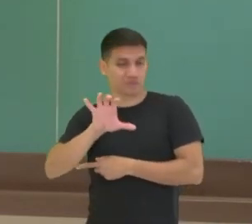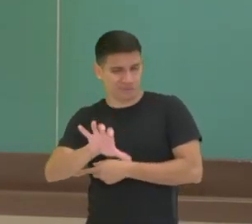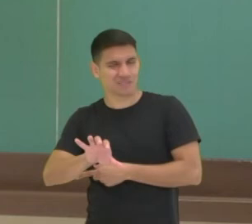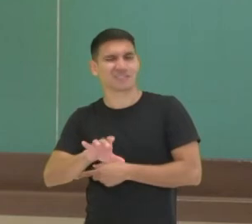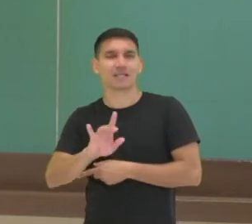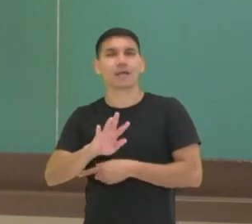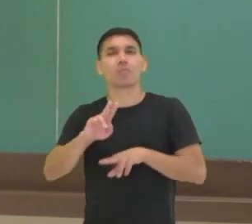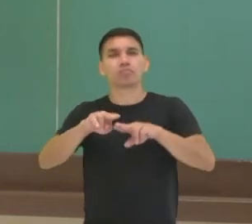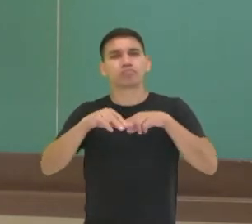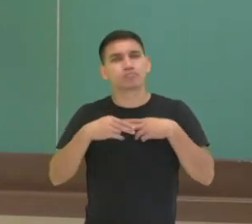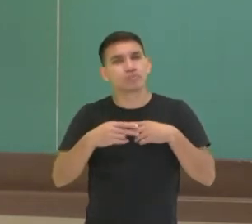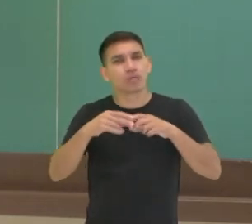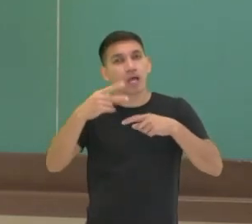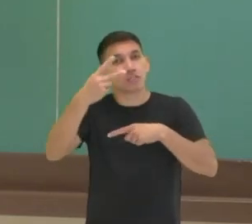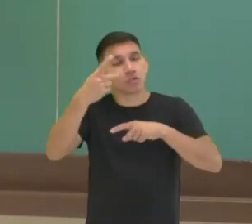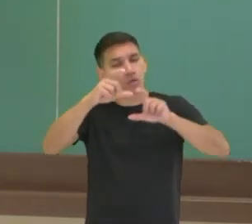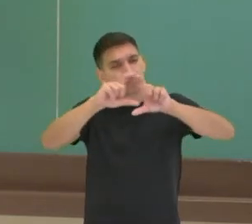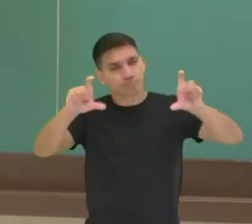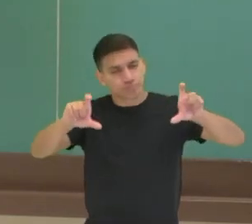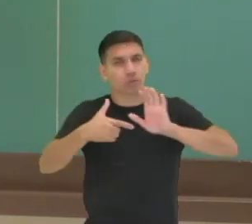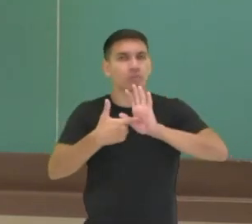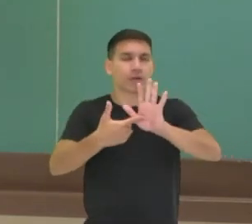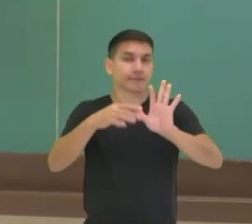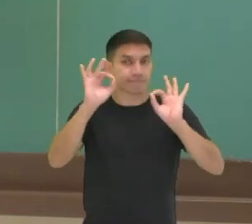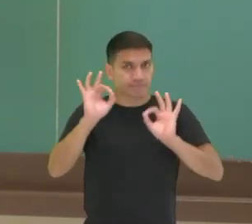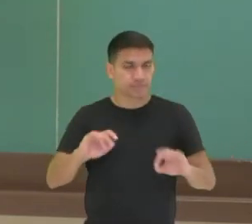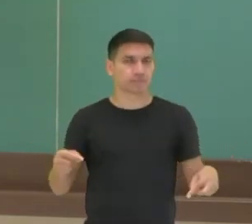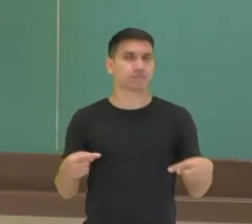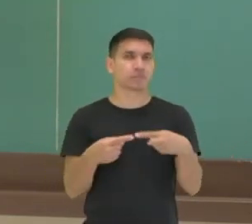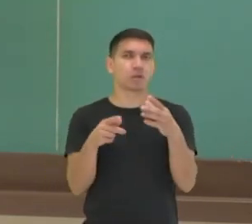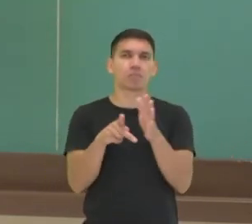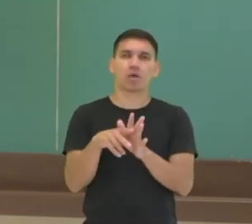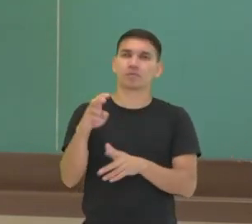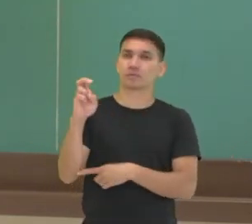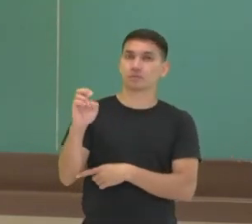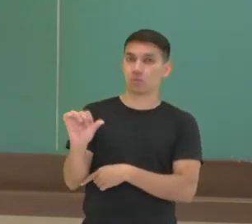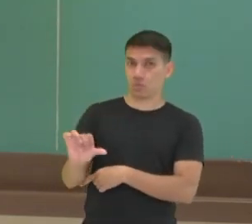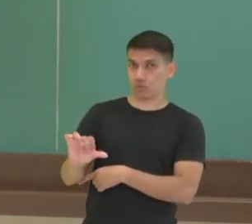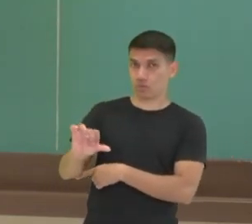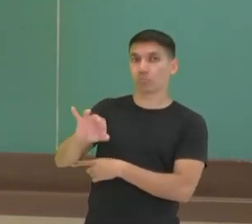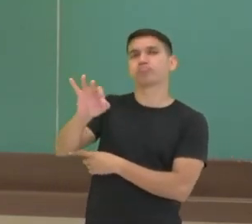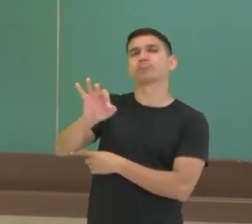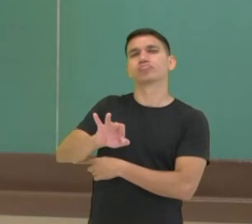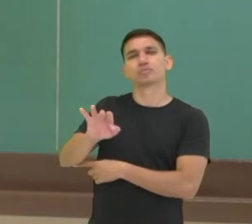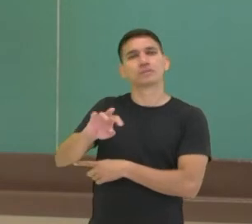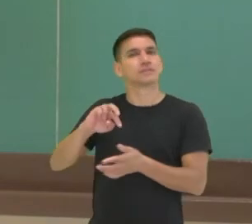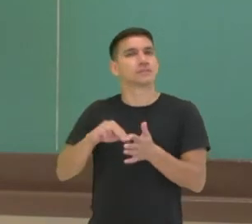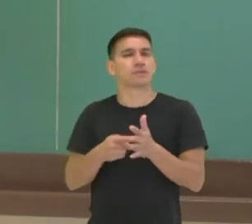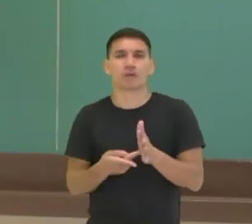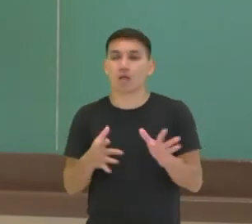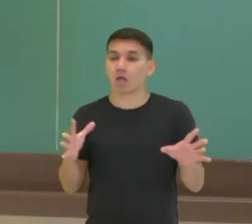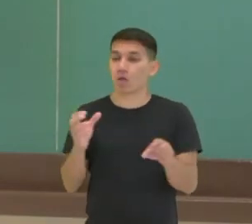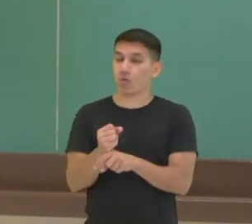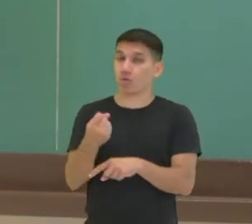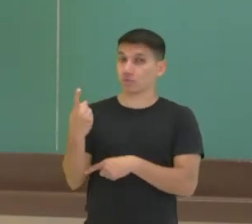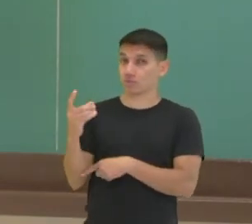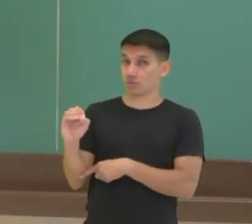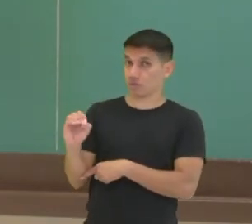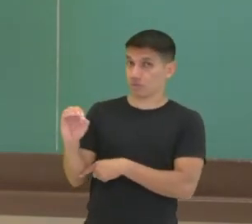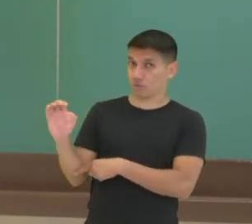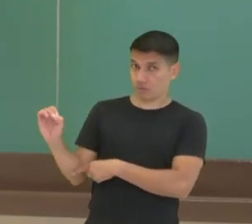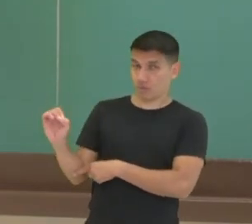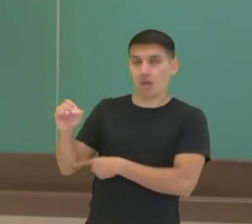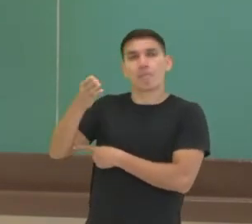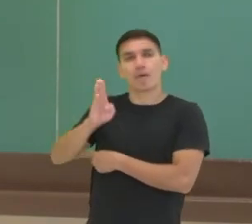tem esse dado mais preciso, porque aí apresenta, né, 59%, ou seja, de cada 100 brasileiros, 59 fizeram